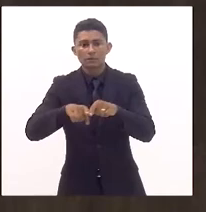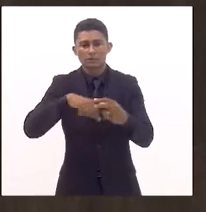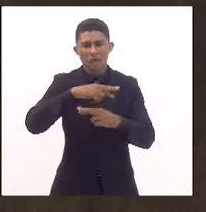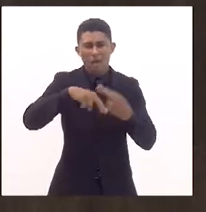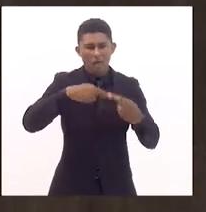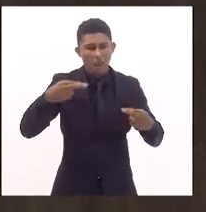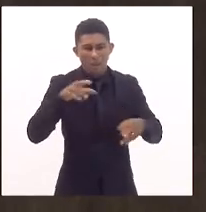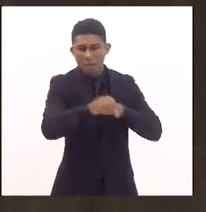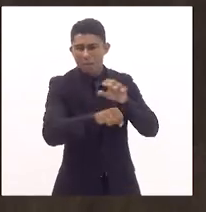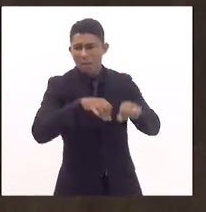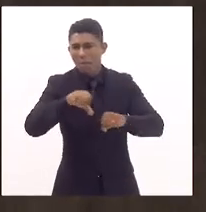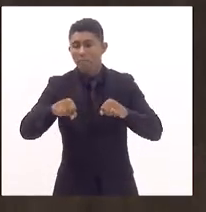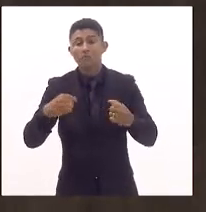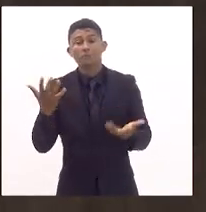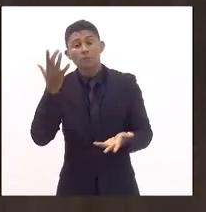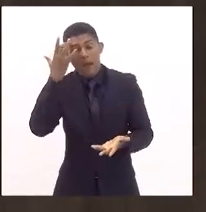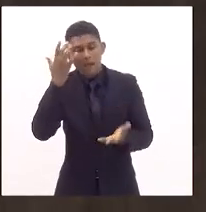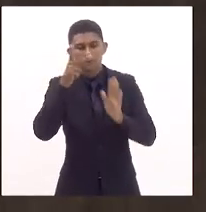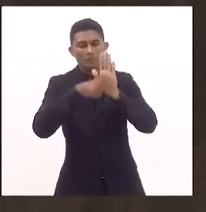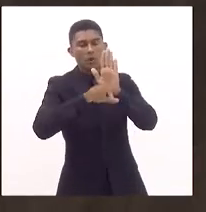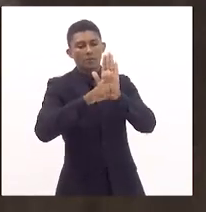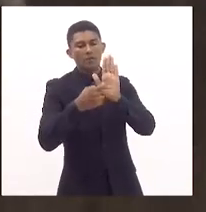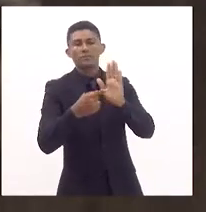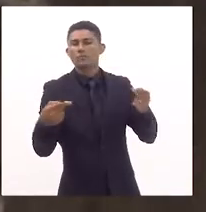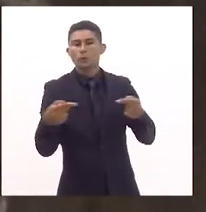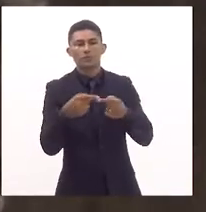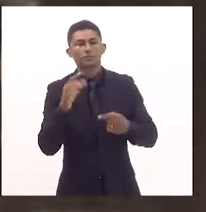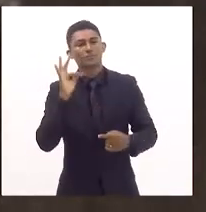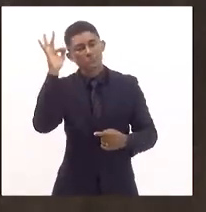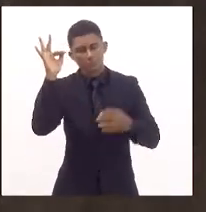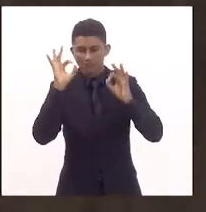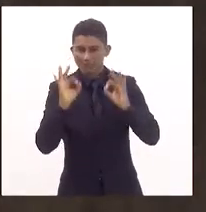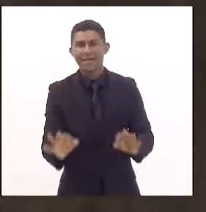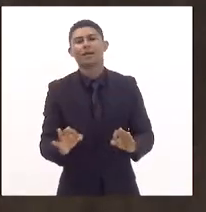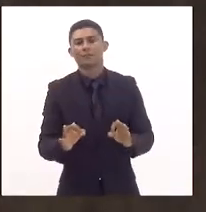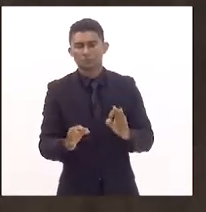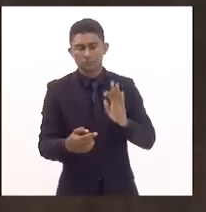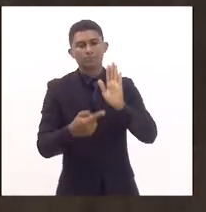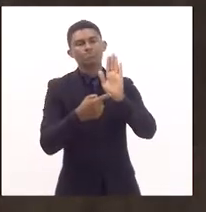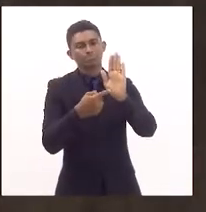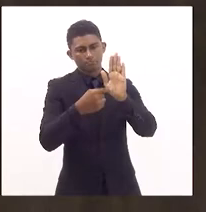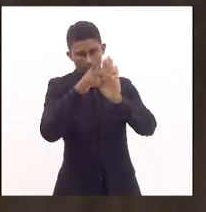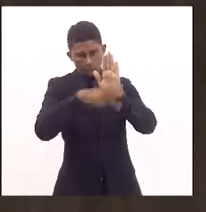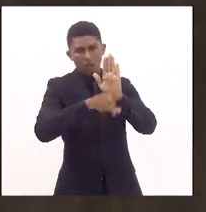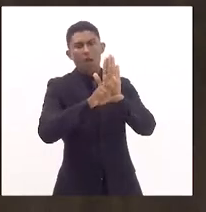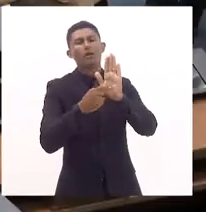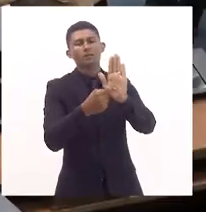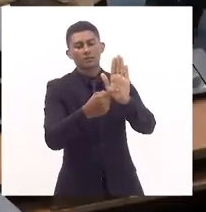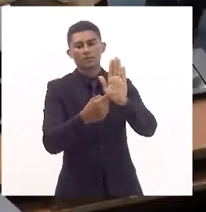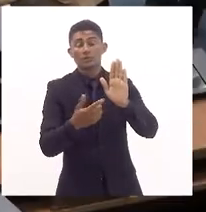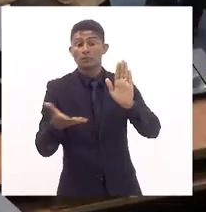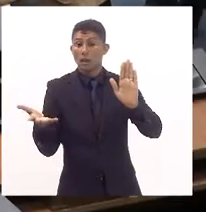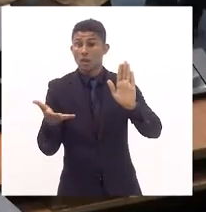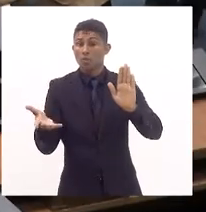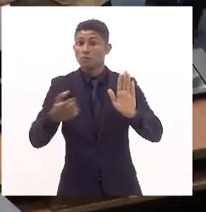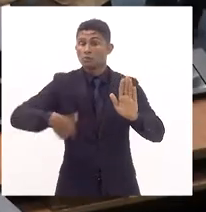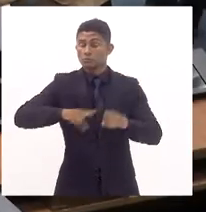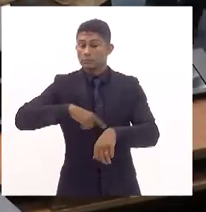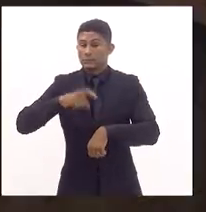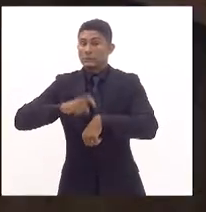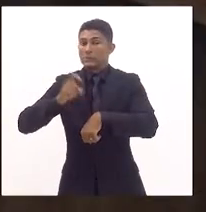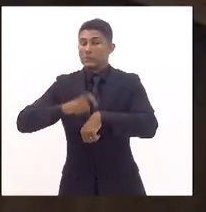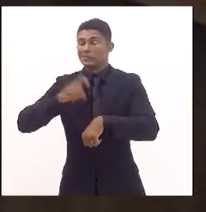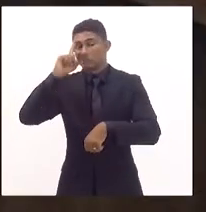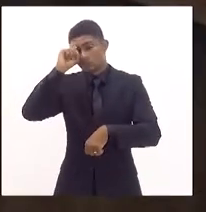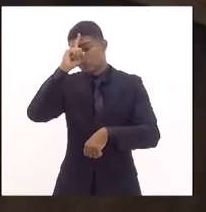eu acho que esse projeto está olhando para o futuro. Esse projeto está olhando para o futuro num momento tão sombrio, em